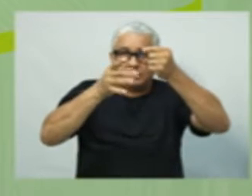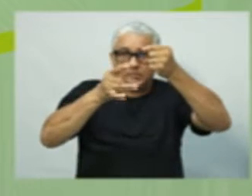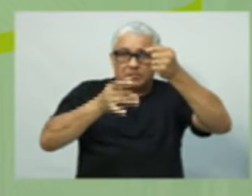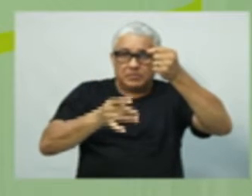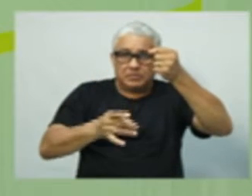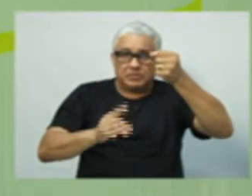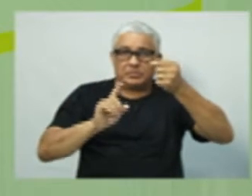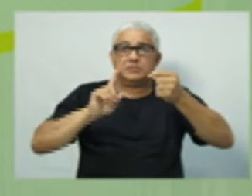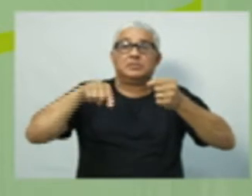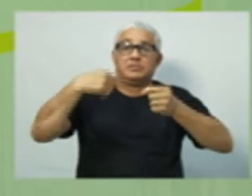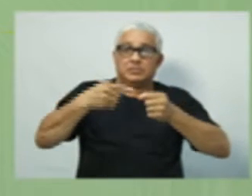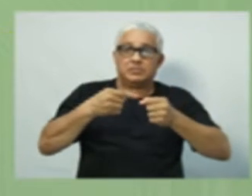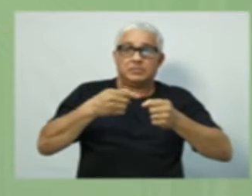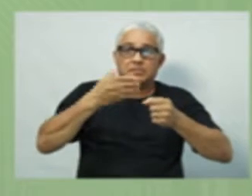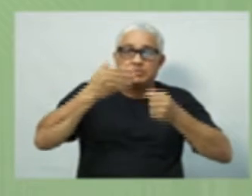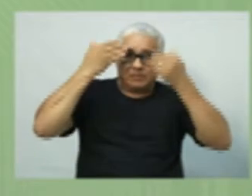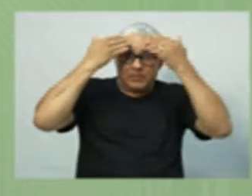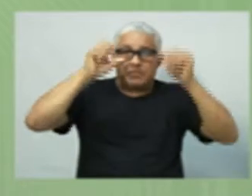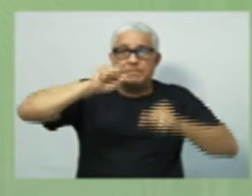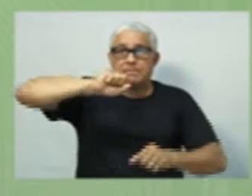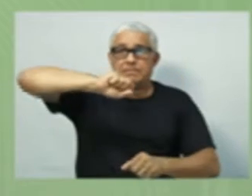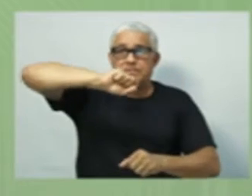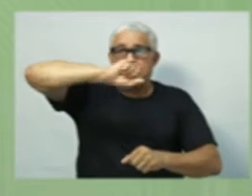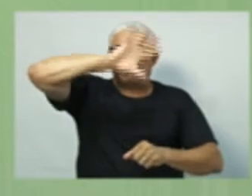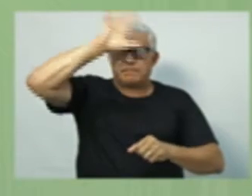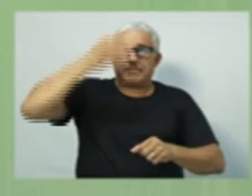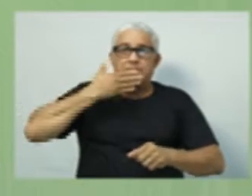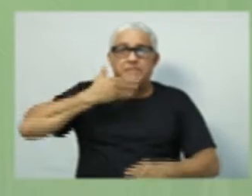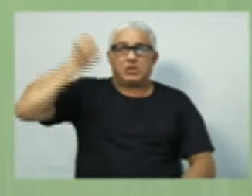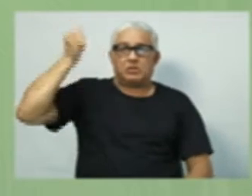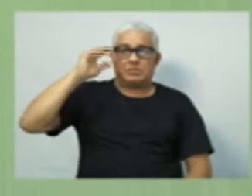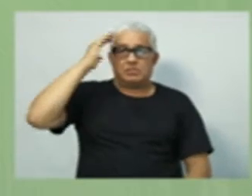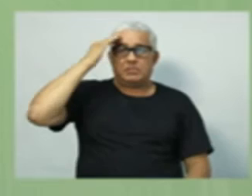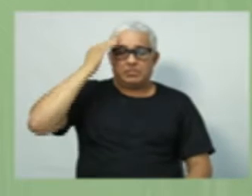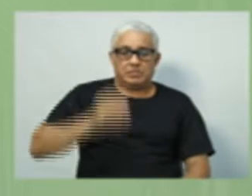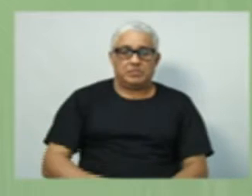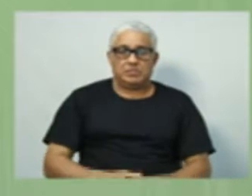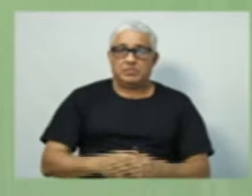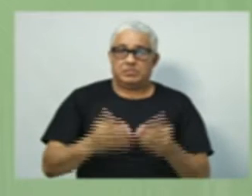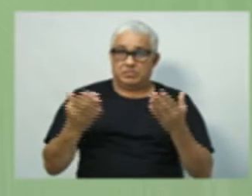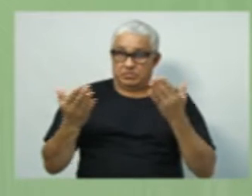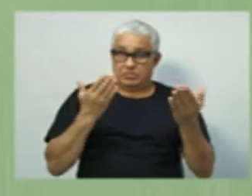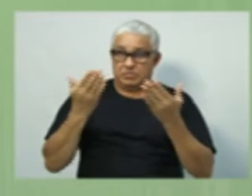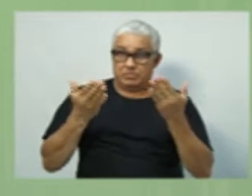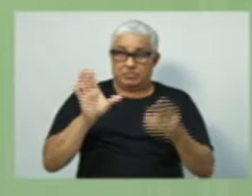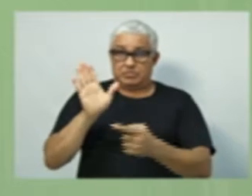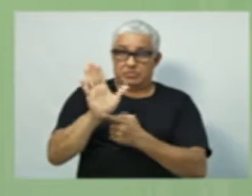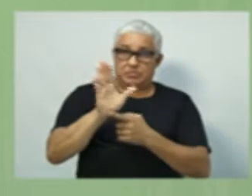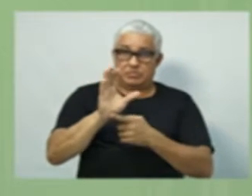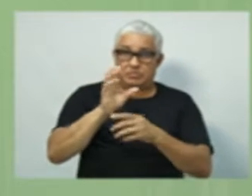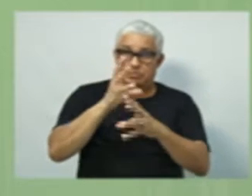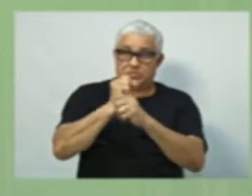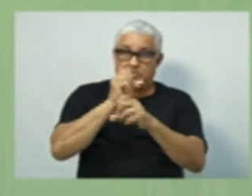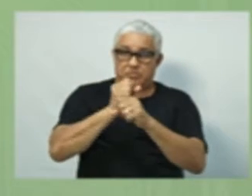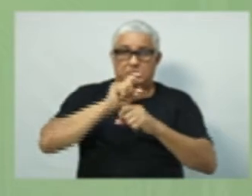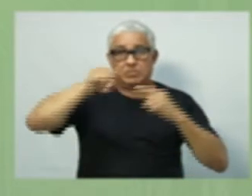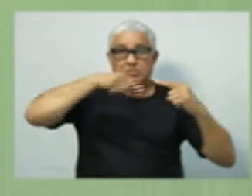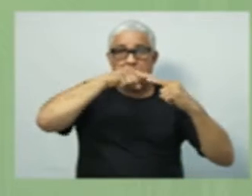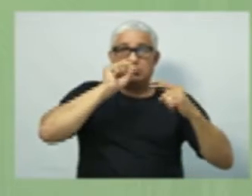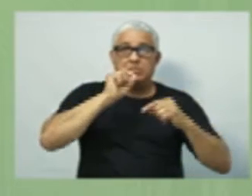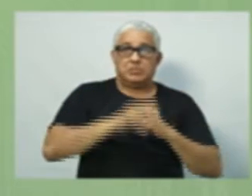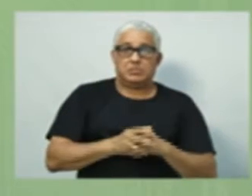poder ter uma melhor compreensão então a análise do das demonstrações contábeis o objetivo que